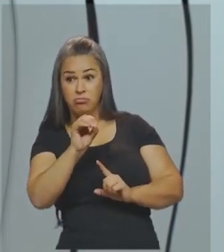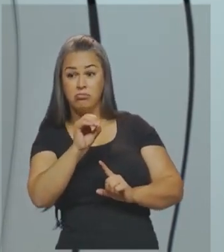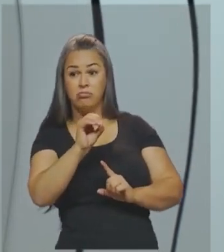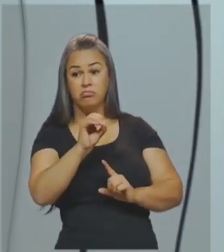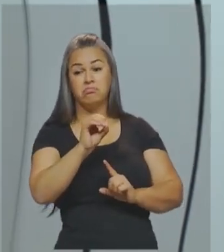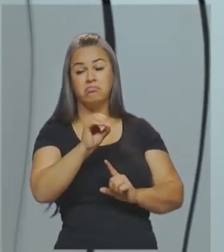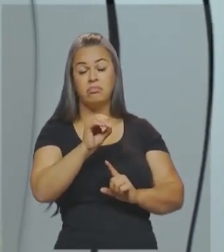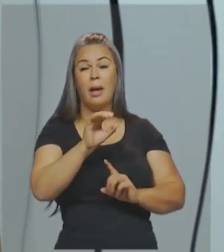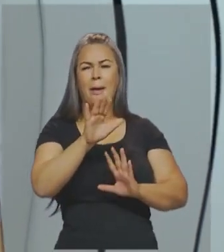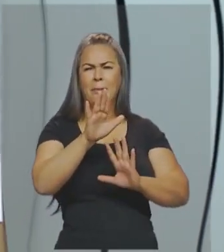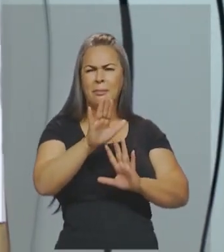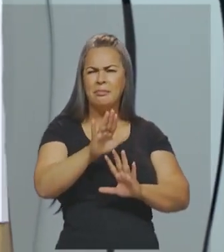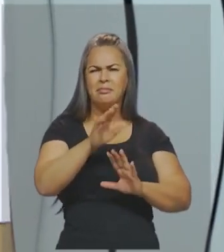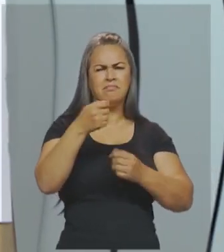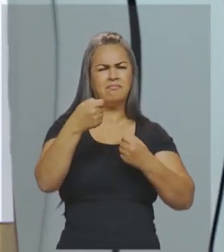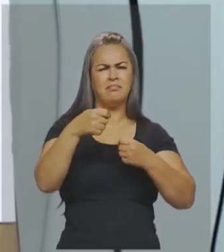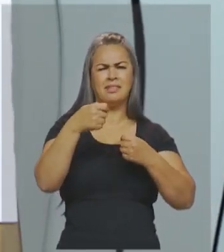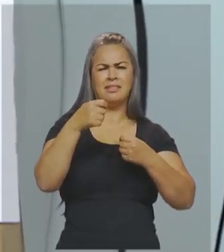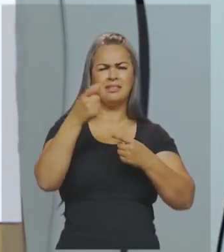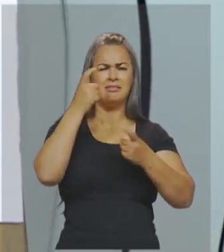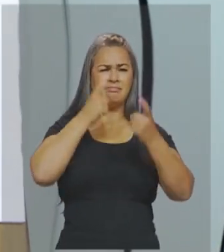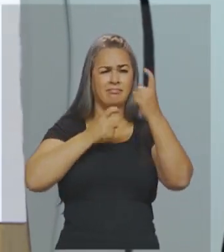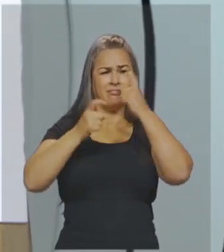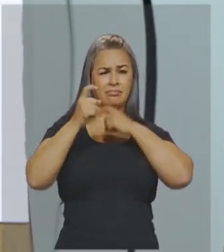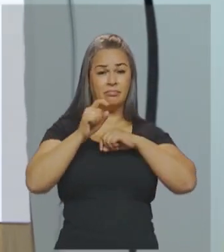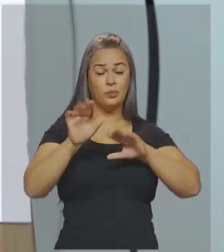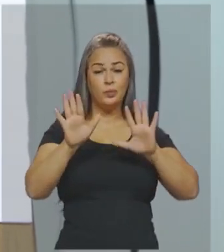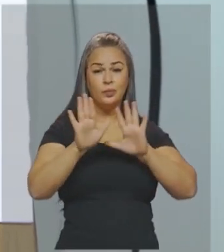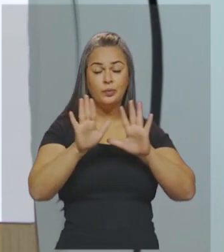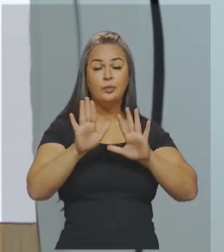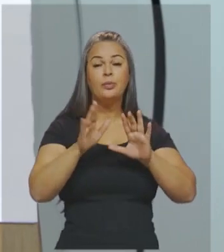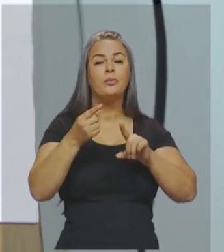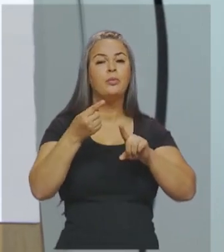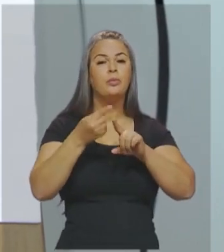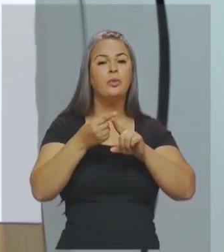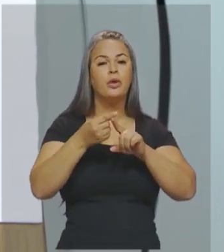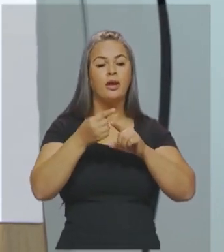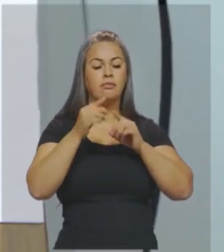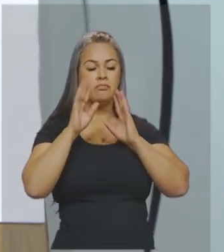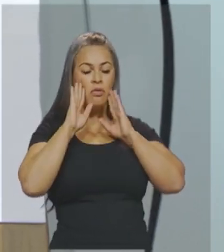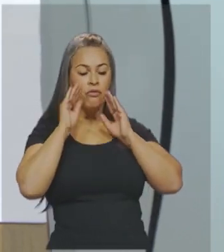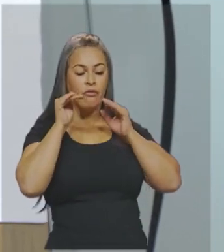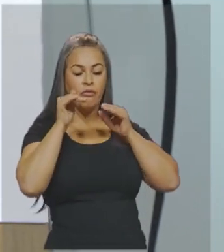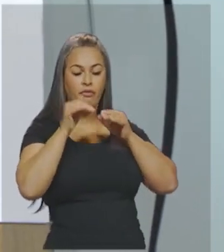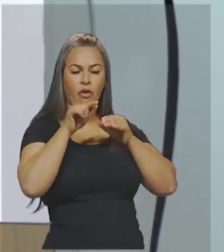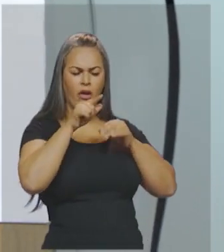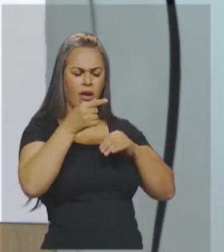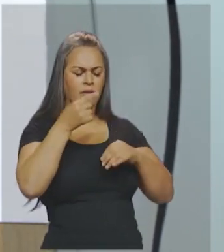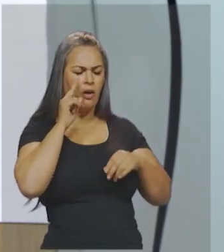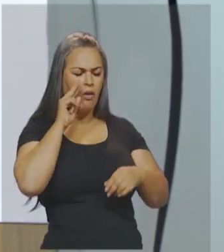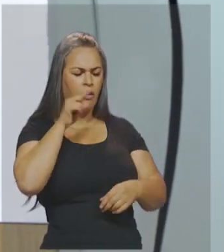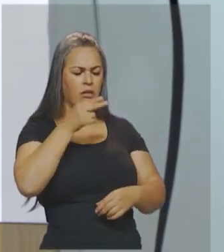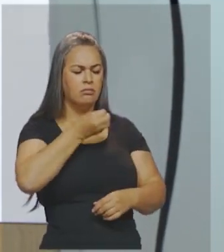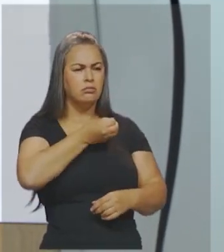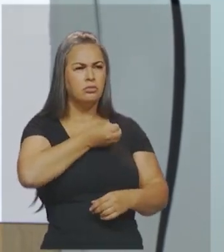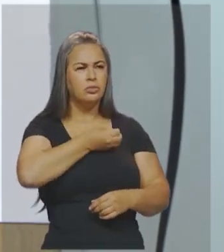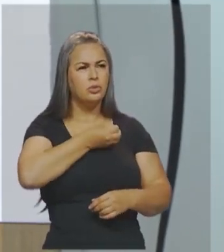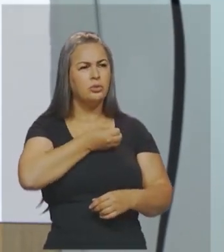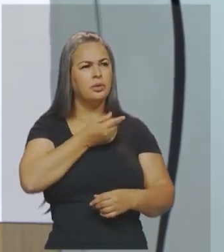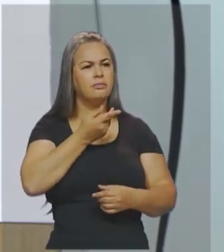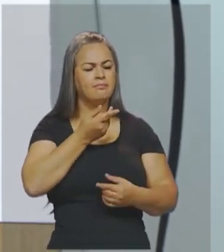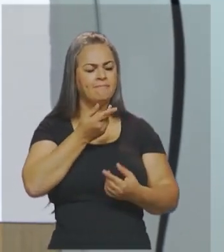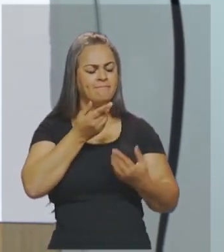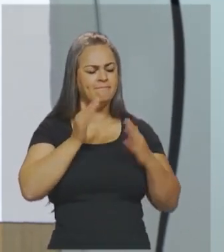Mas você não precisa preocupar muito com isso, porque se você prestar atenção como você está falando, você já pega